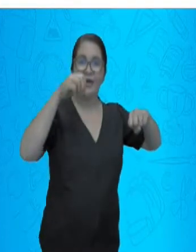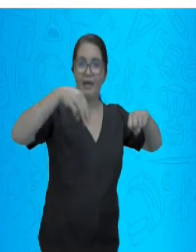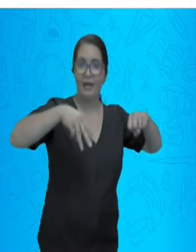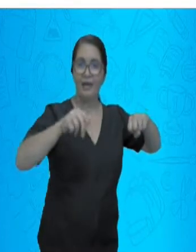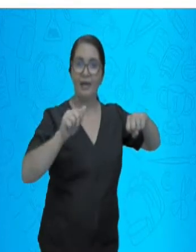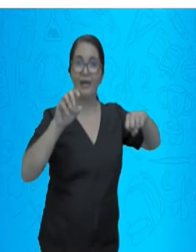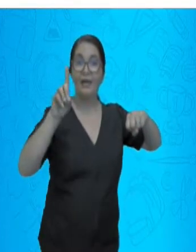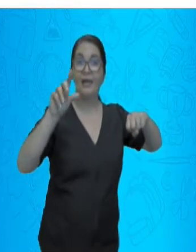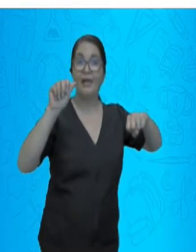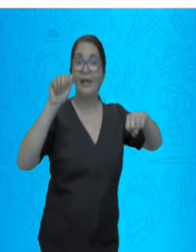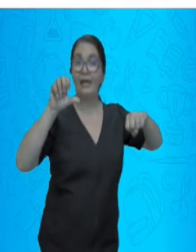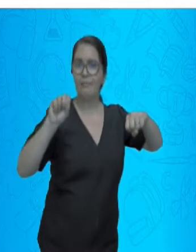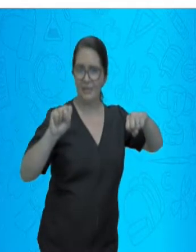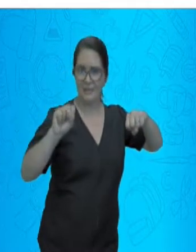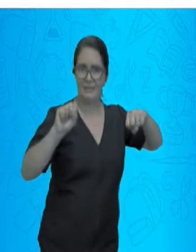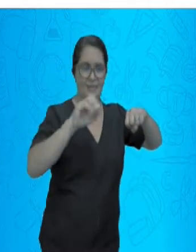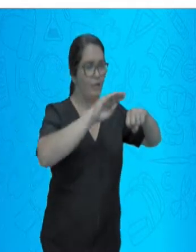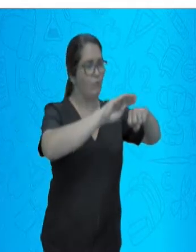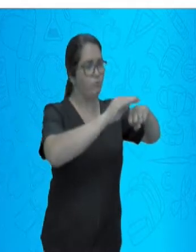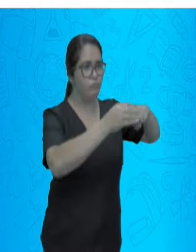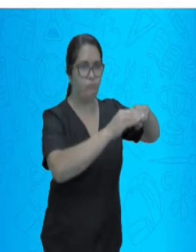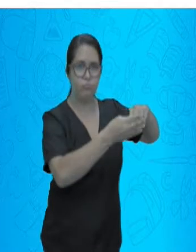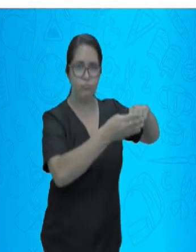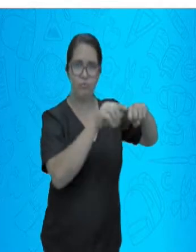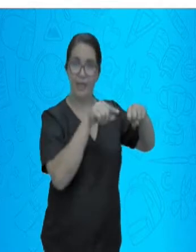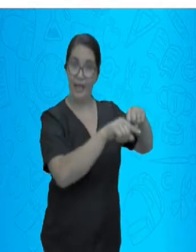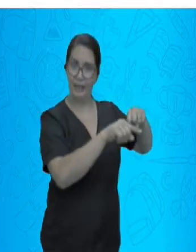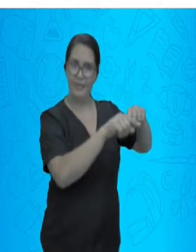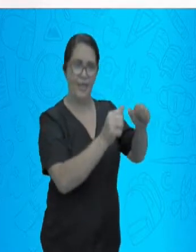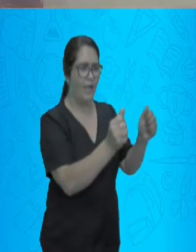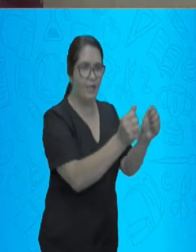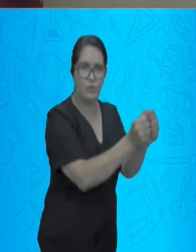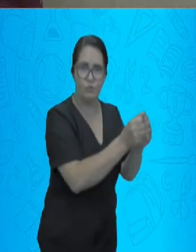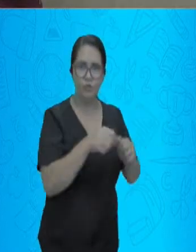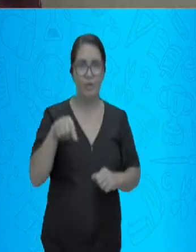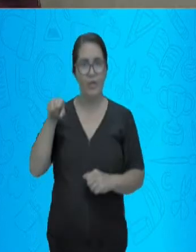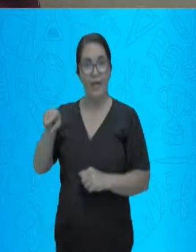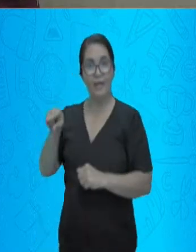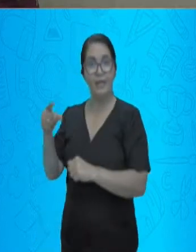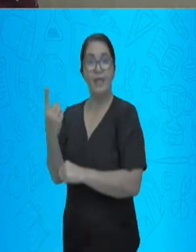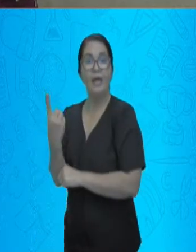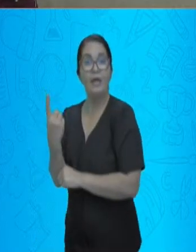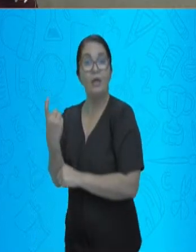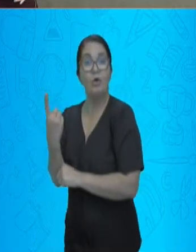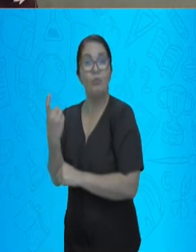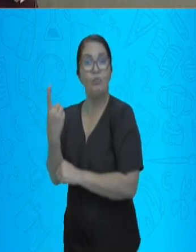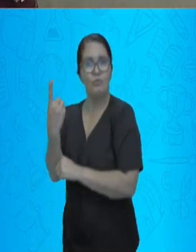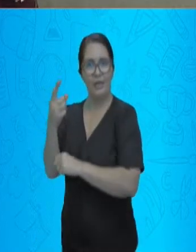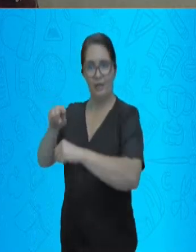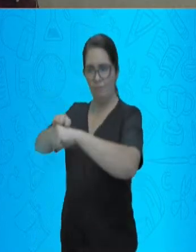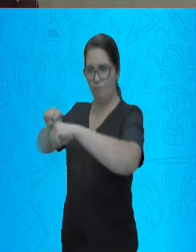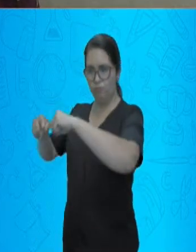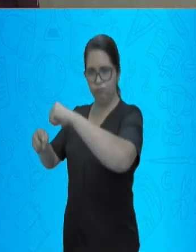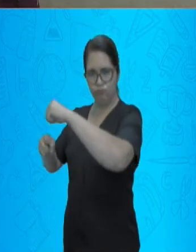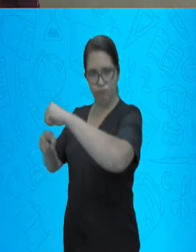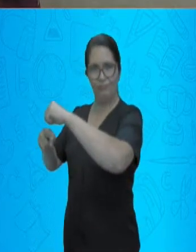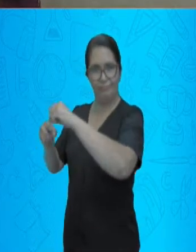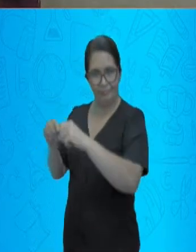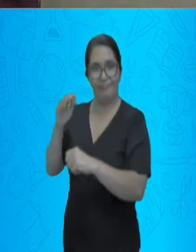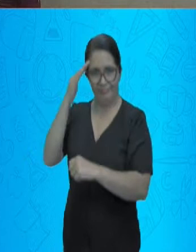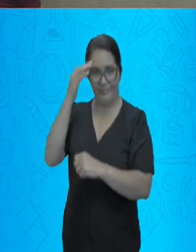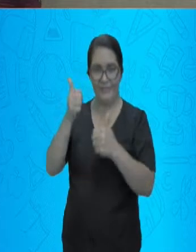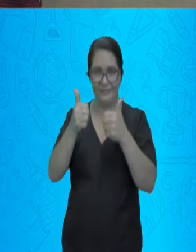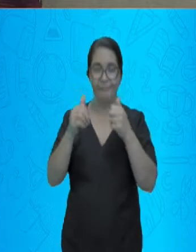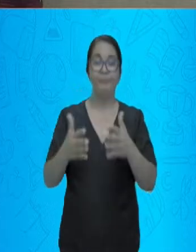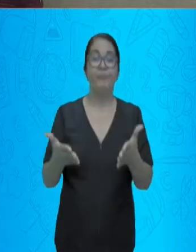Hidrogênio. Hidrogênio é um gás. Ele serve como combustível. Ele